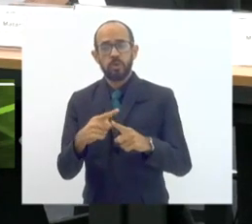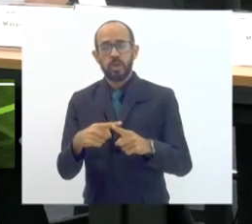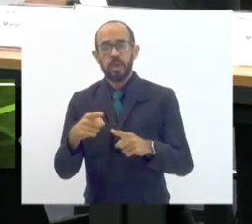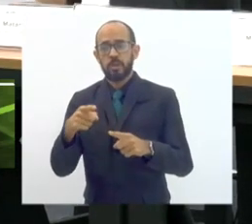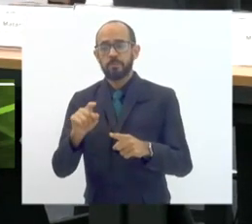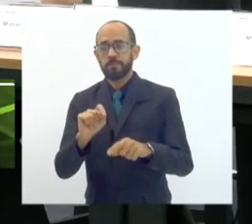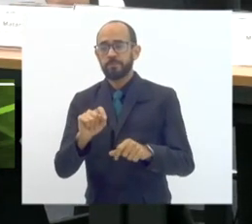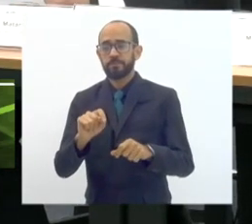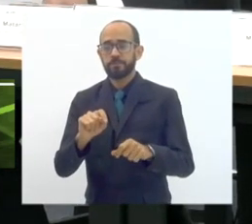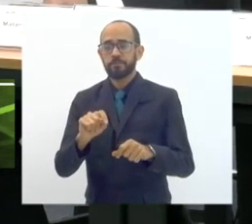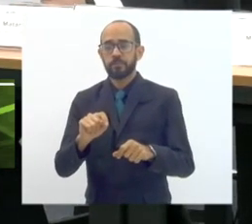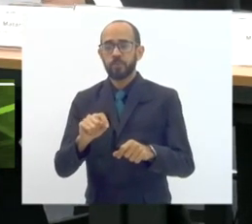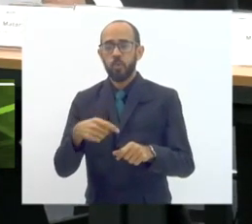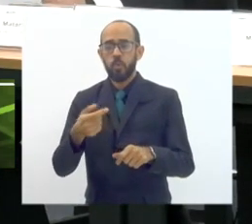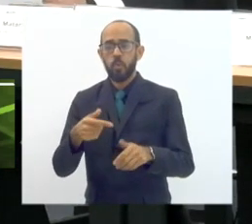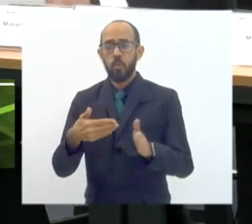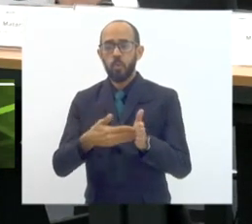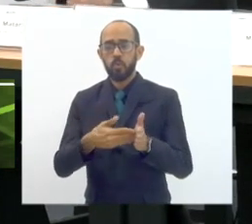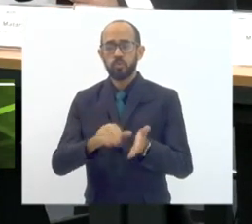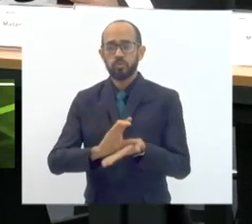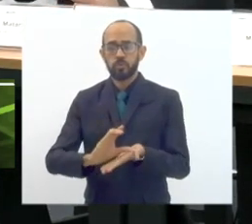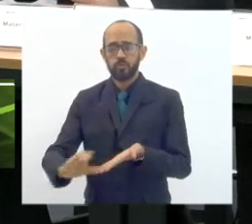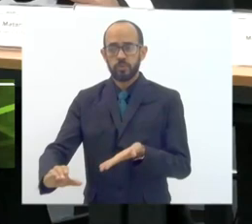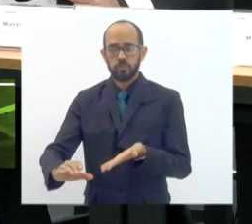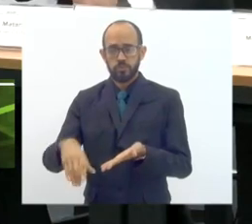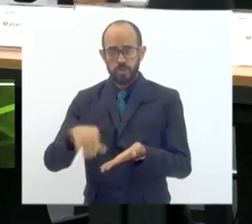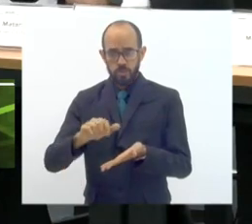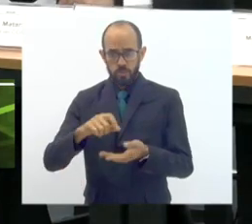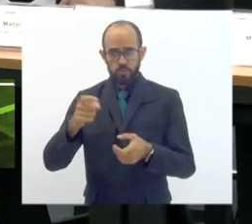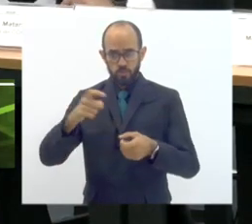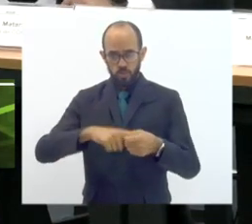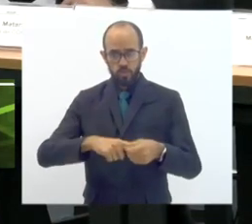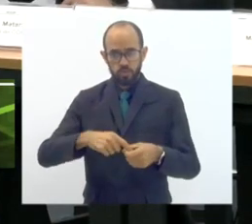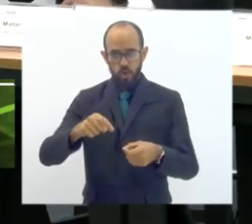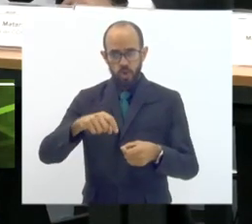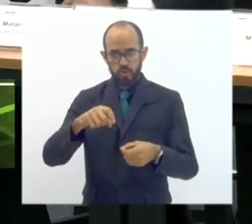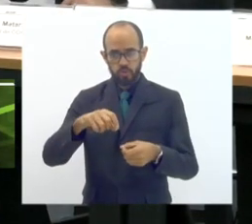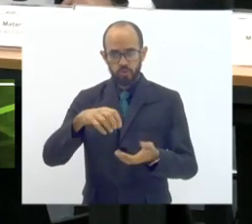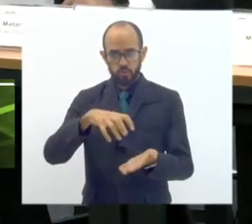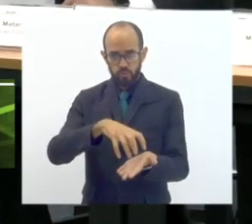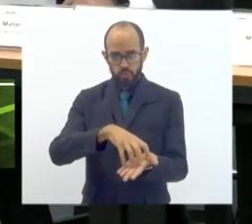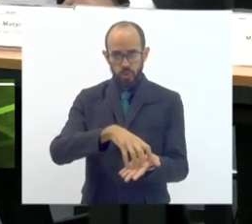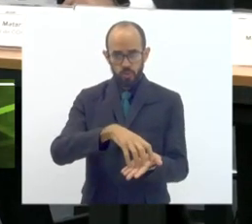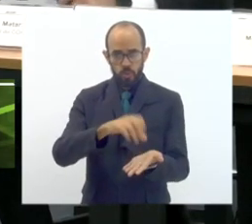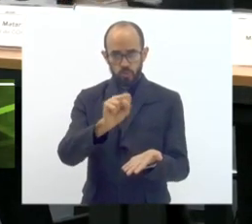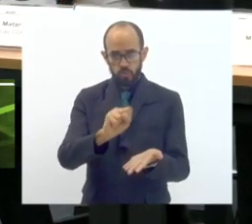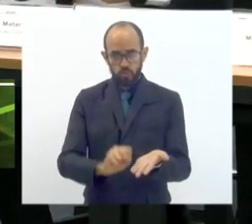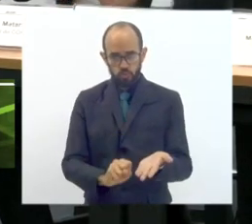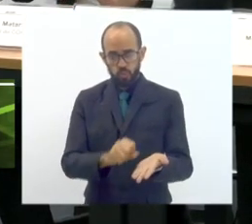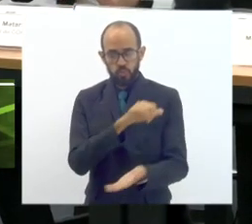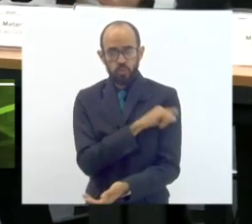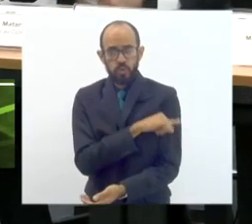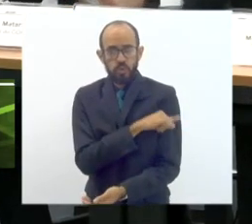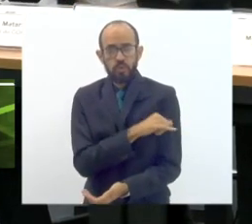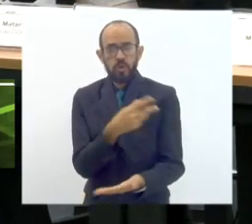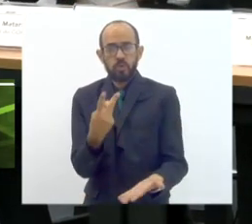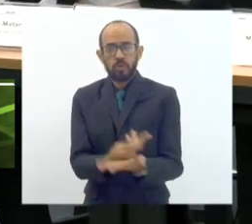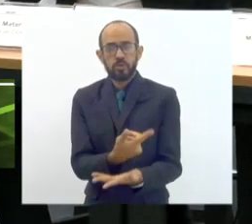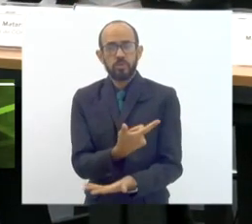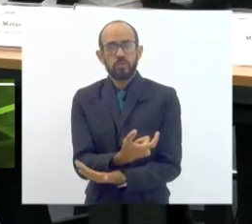noção, o último investimento no consórcio do Centro-Sul do Estado do Rio de Janeiro aconteceu no ano de 2000,